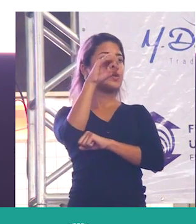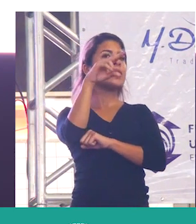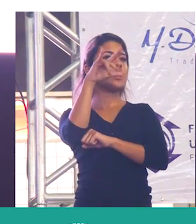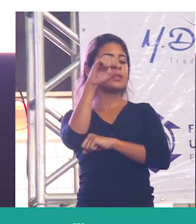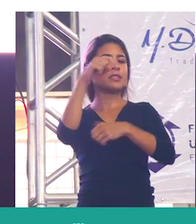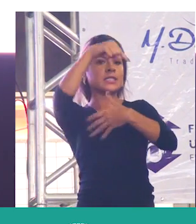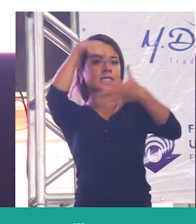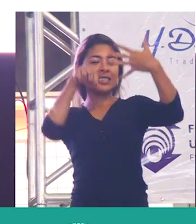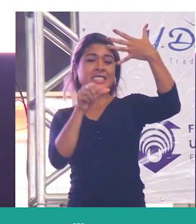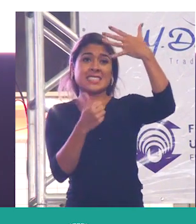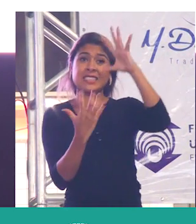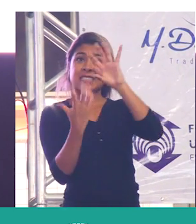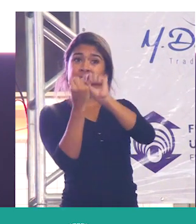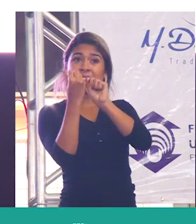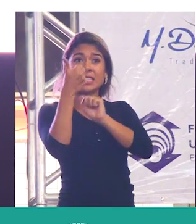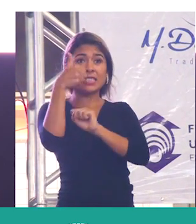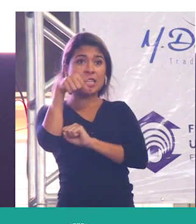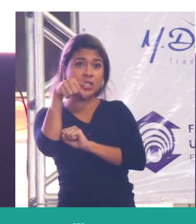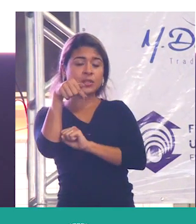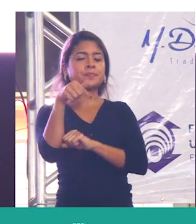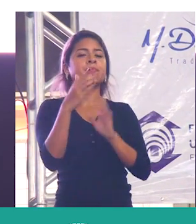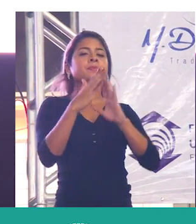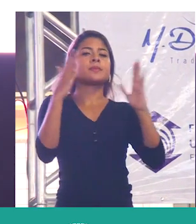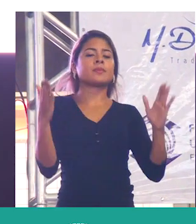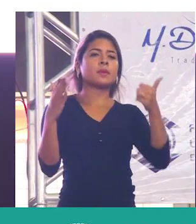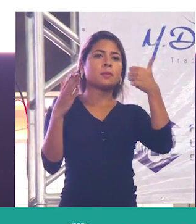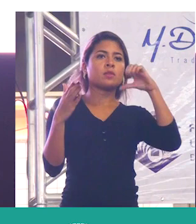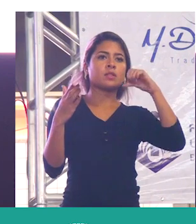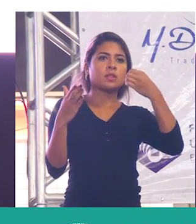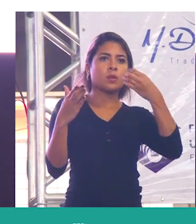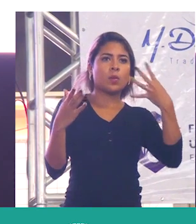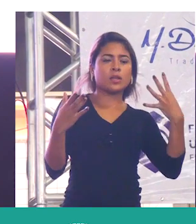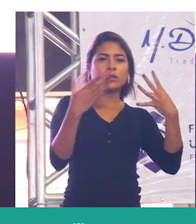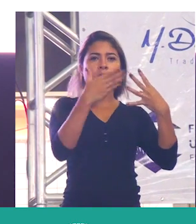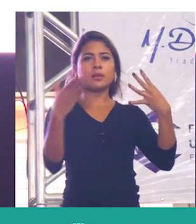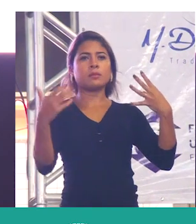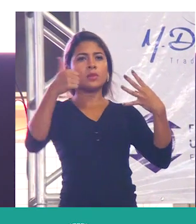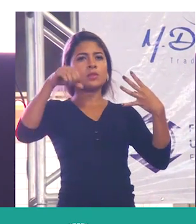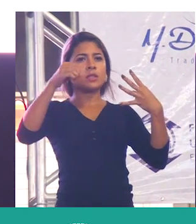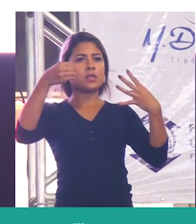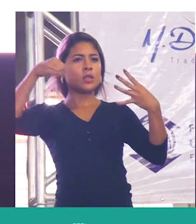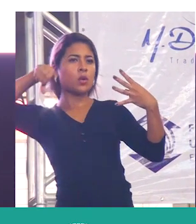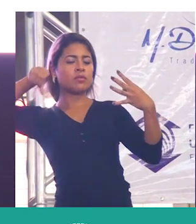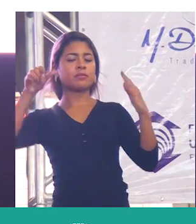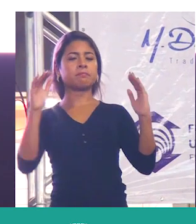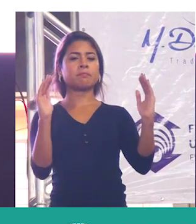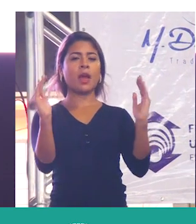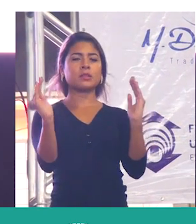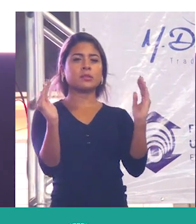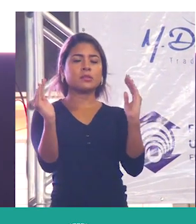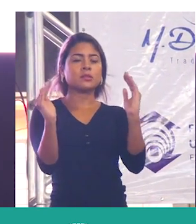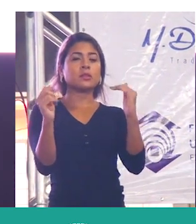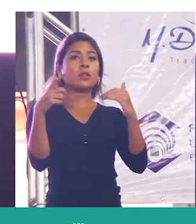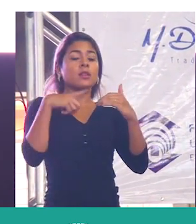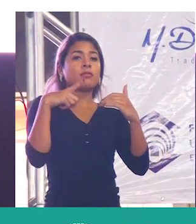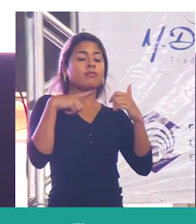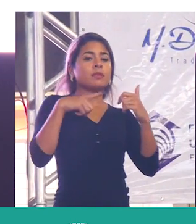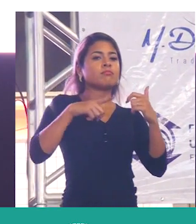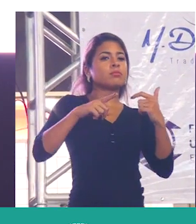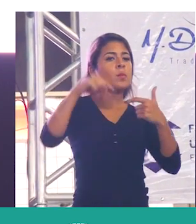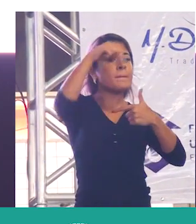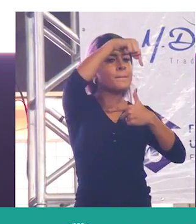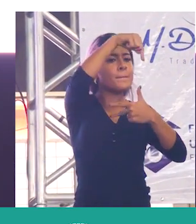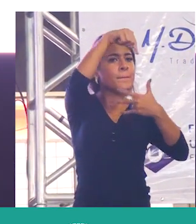1964 e 69. E deles todos, claro, os 5 primeiros são os